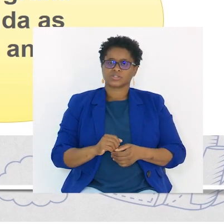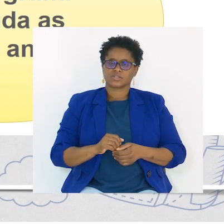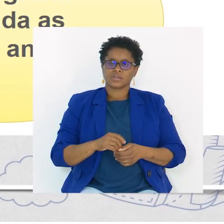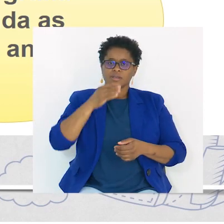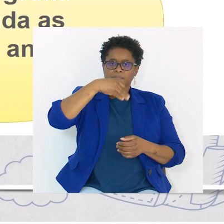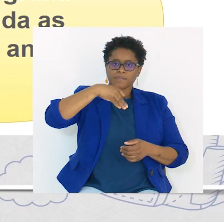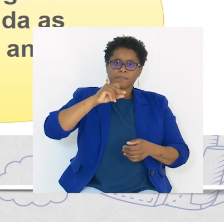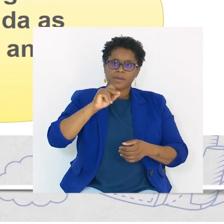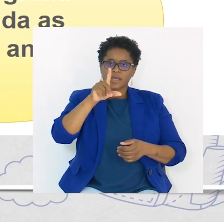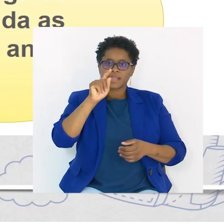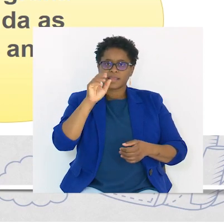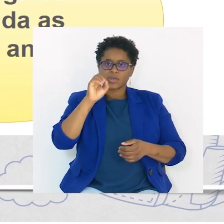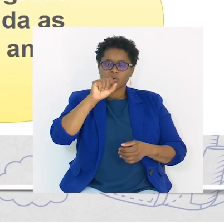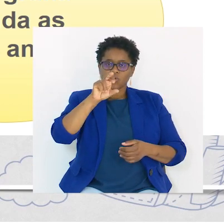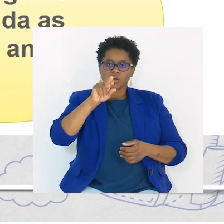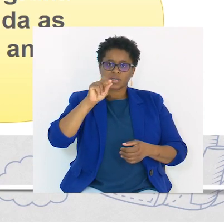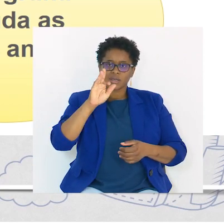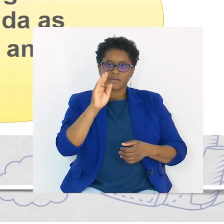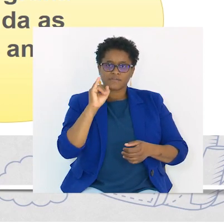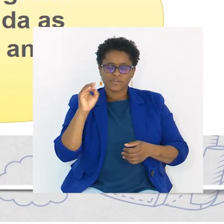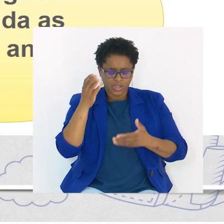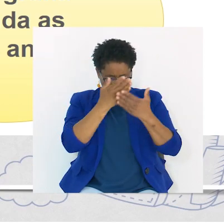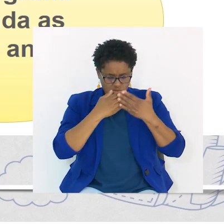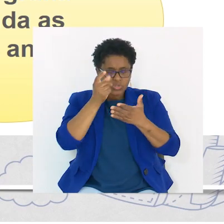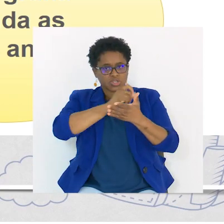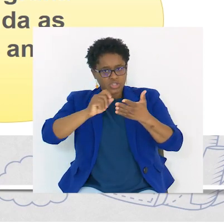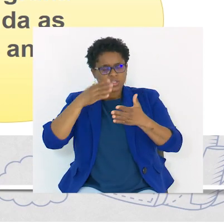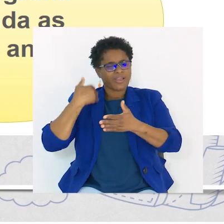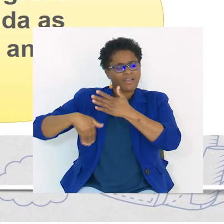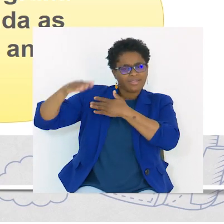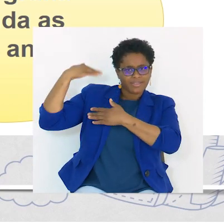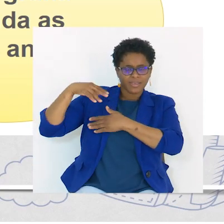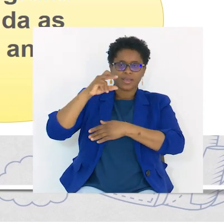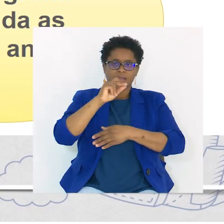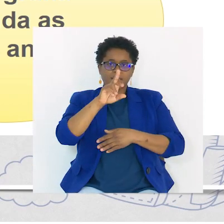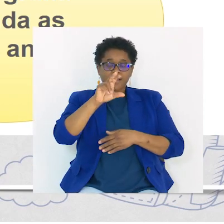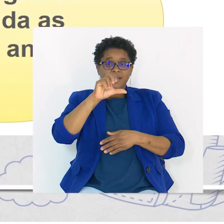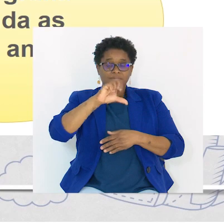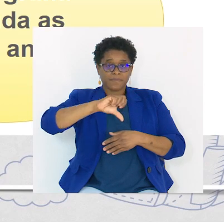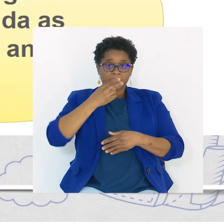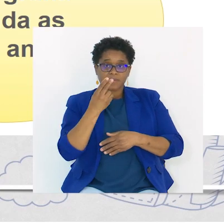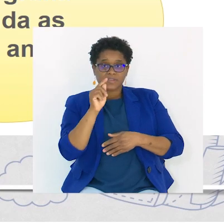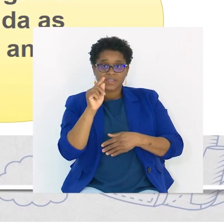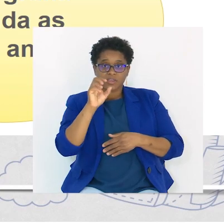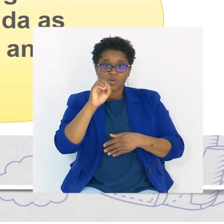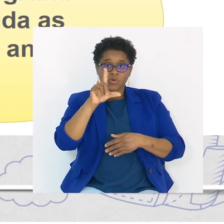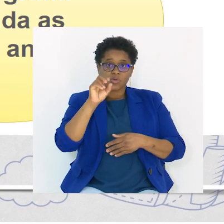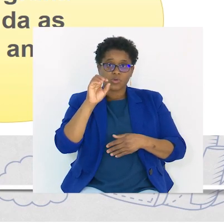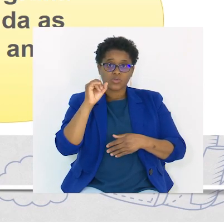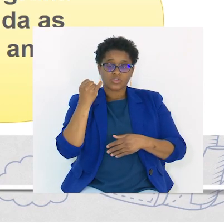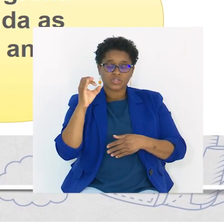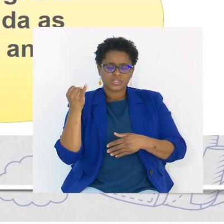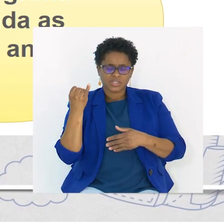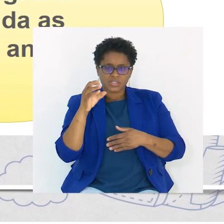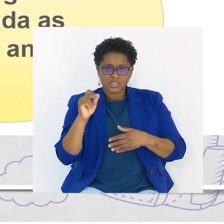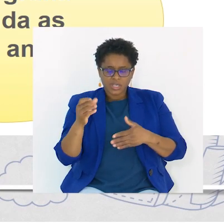Paleografia, estuda as escritas antigas. Arqueologia, estuda a